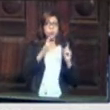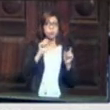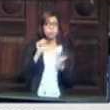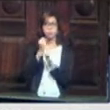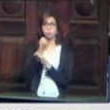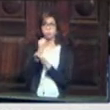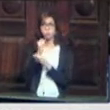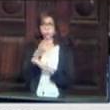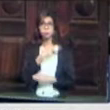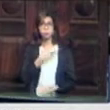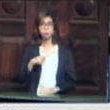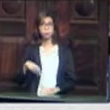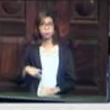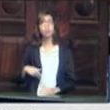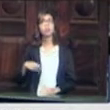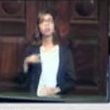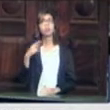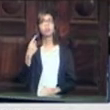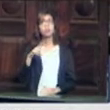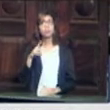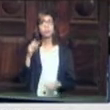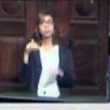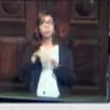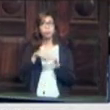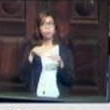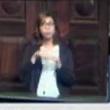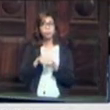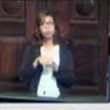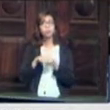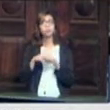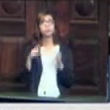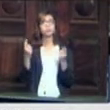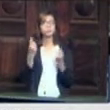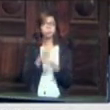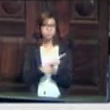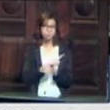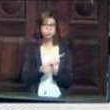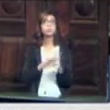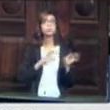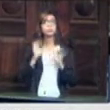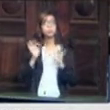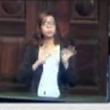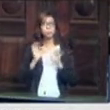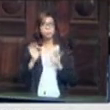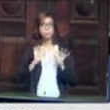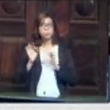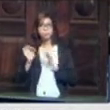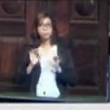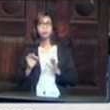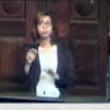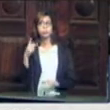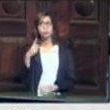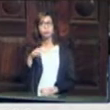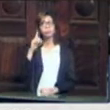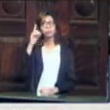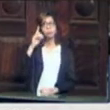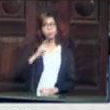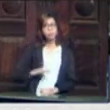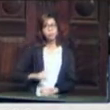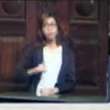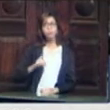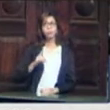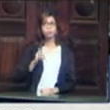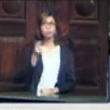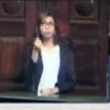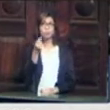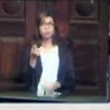Pública, votei contrário ao projeto que postergava o direito do